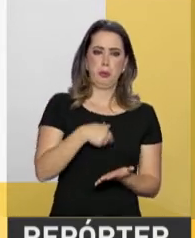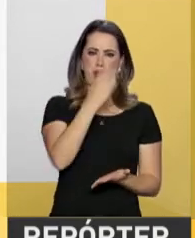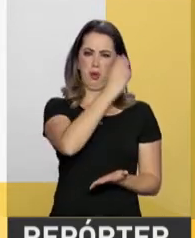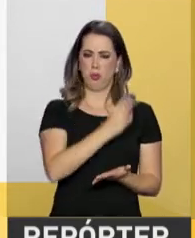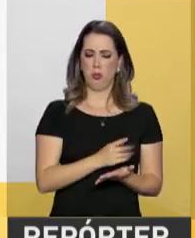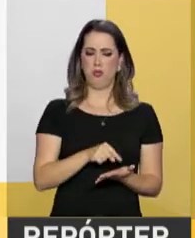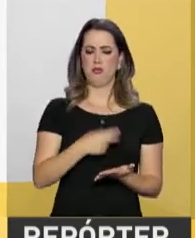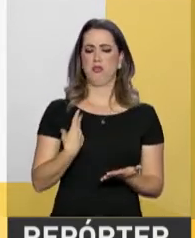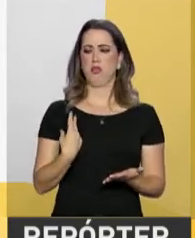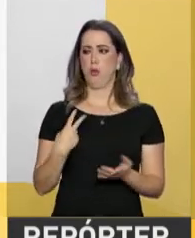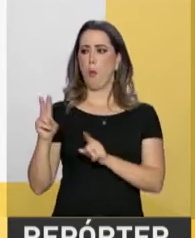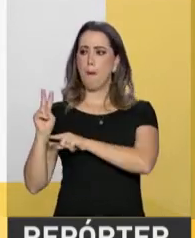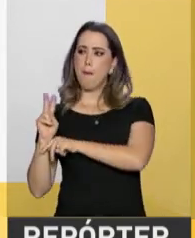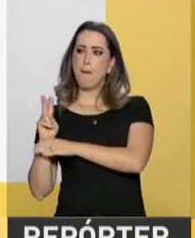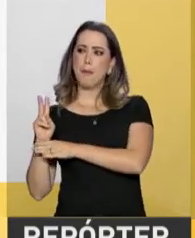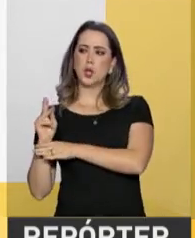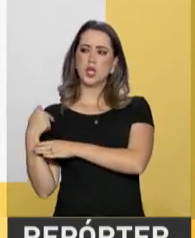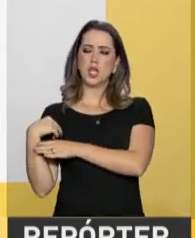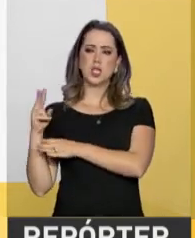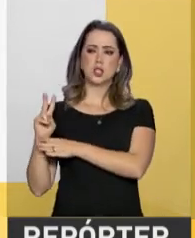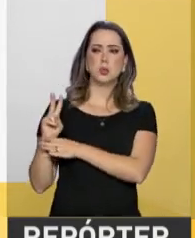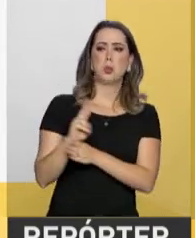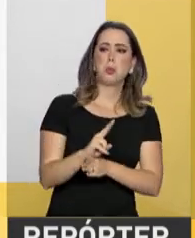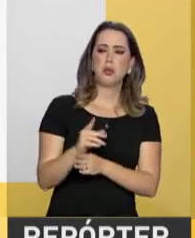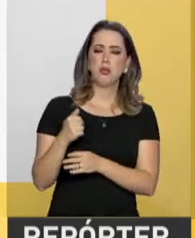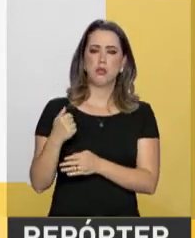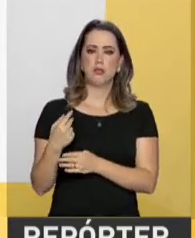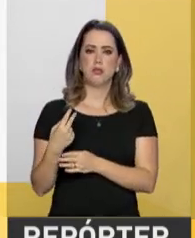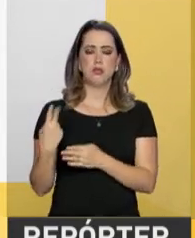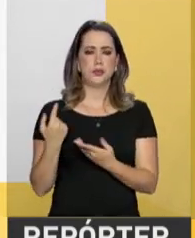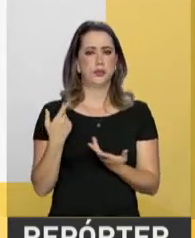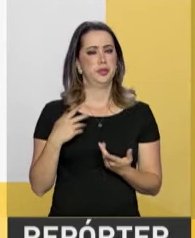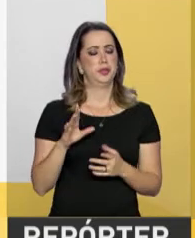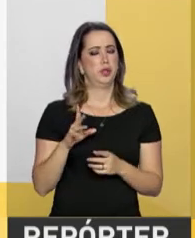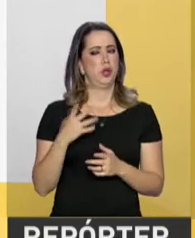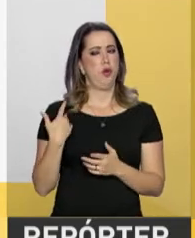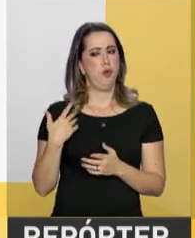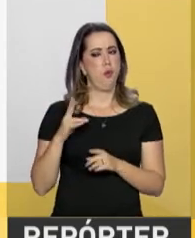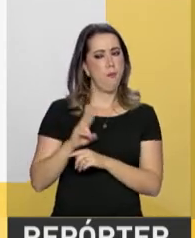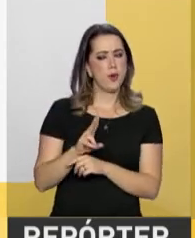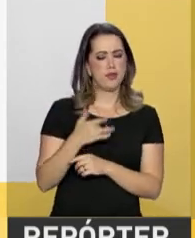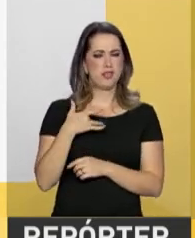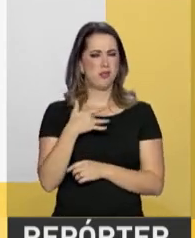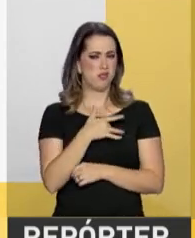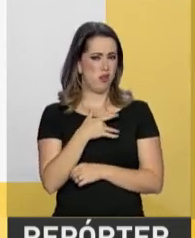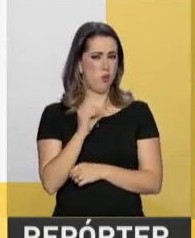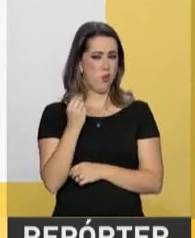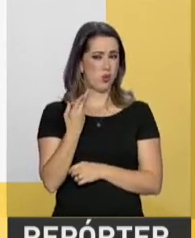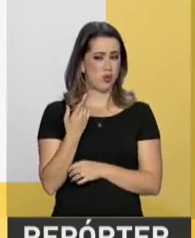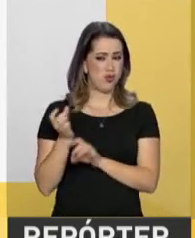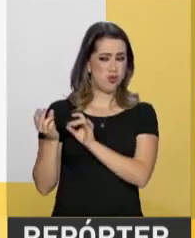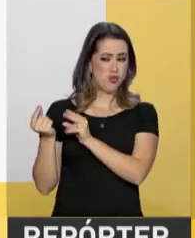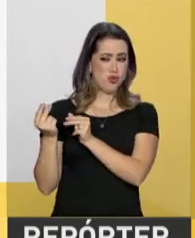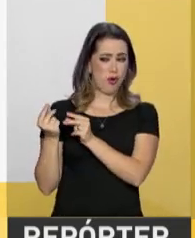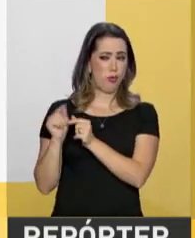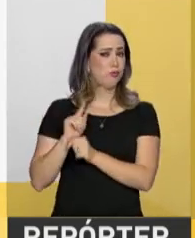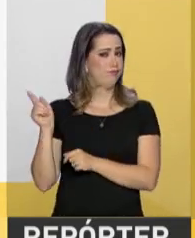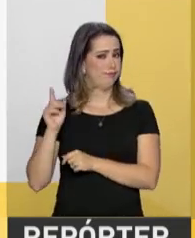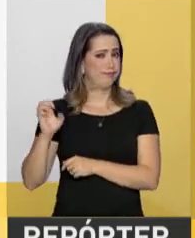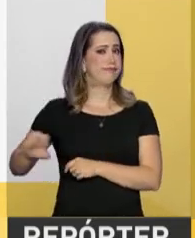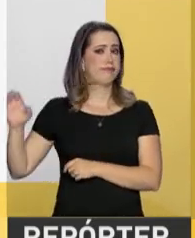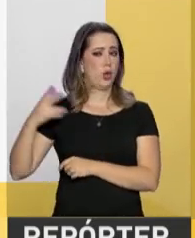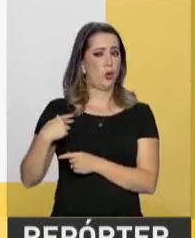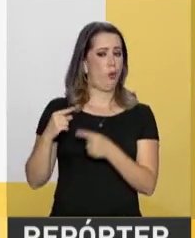vamos chamar assim, uma proteção por parte de saúde, que a gente põe uma interrogação, e uma proteção de mercado que a gente não quer mais aceitar e tem que